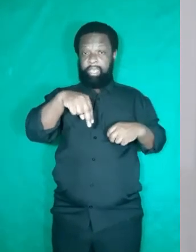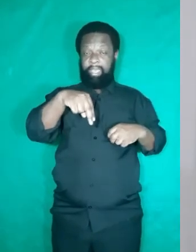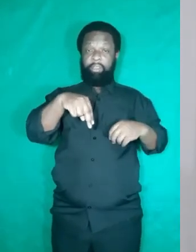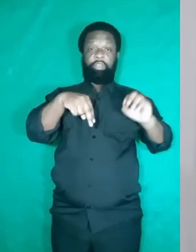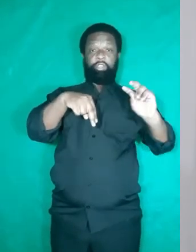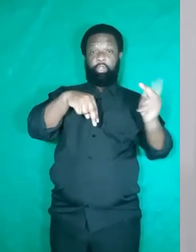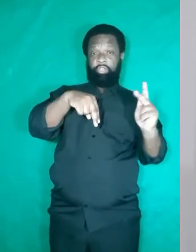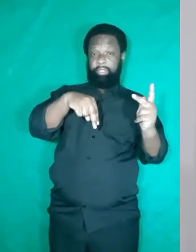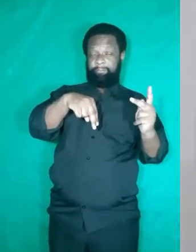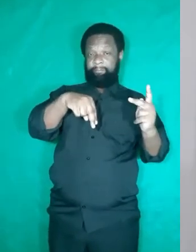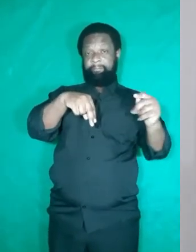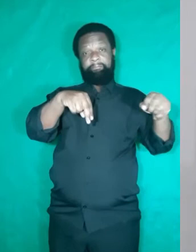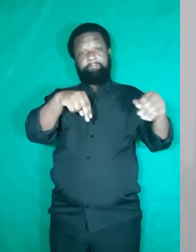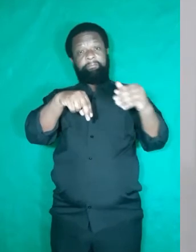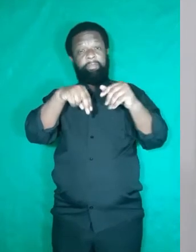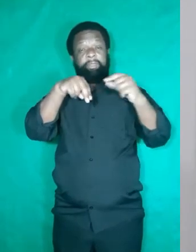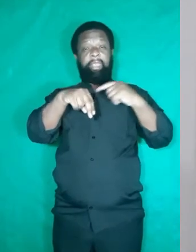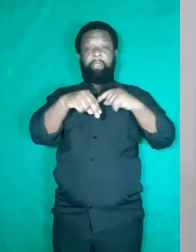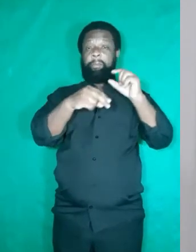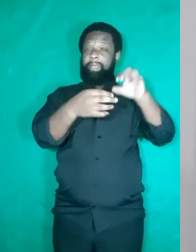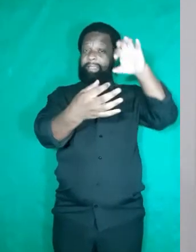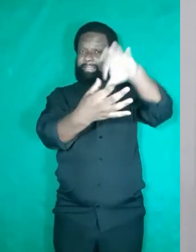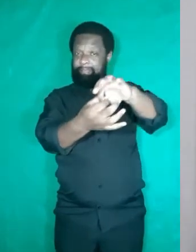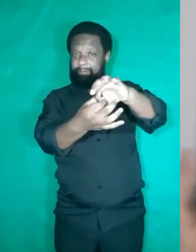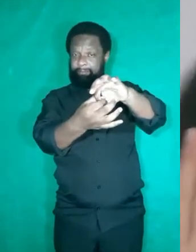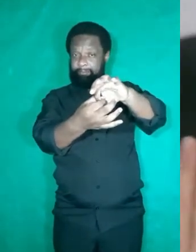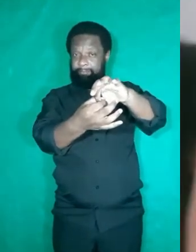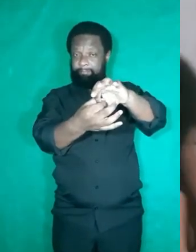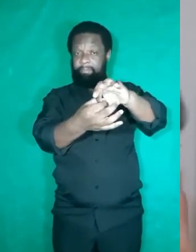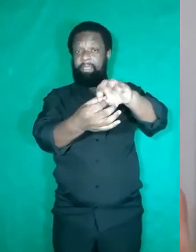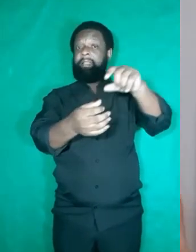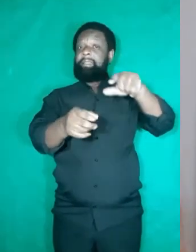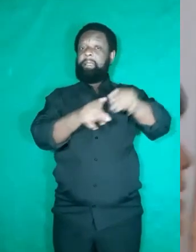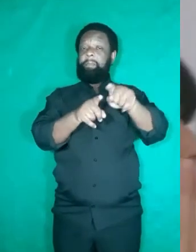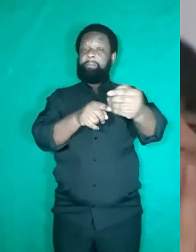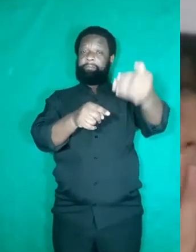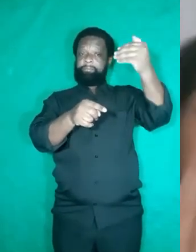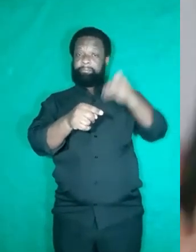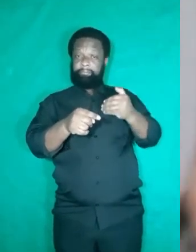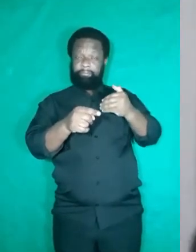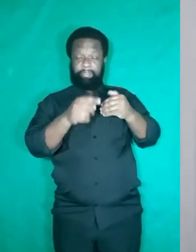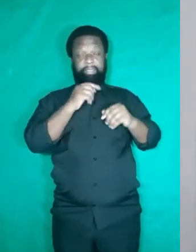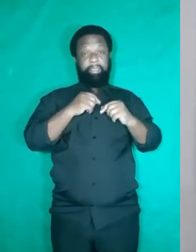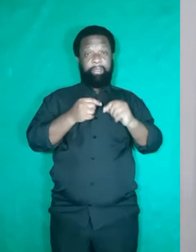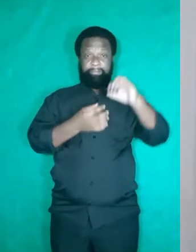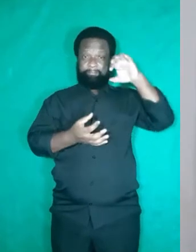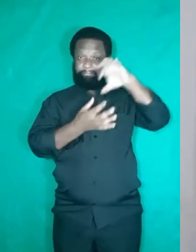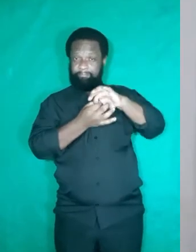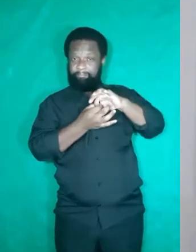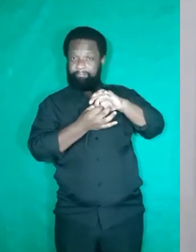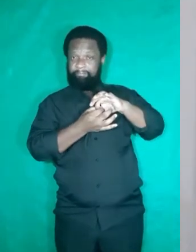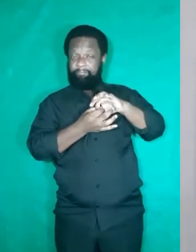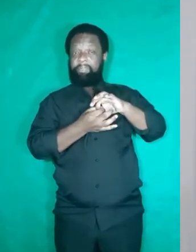uma ligação à frente do plano, que está sendo representada por essa cunha, e você tem uma ligação